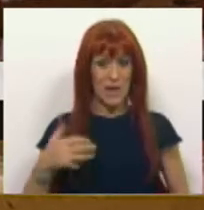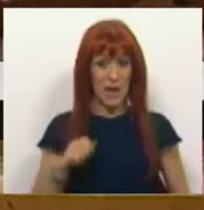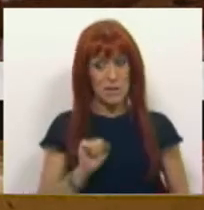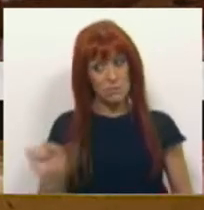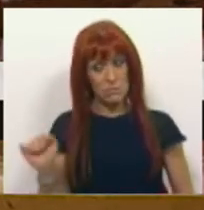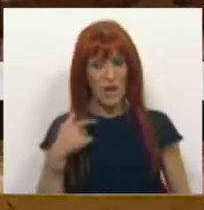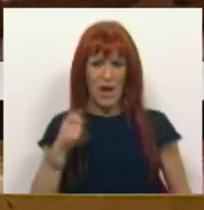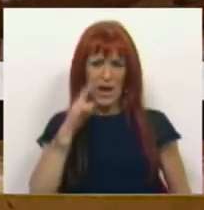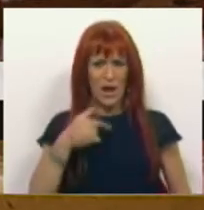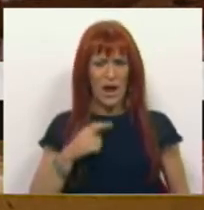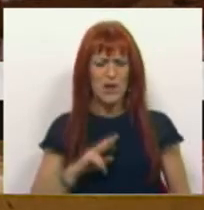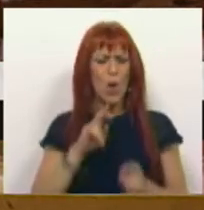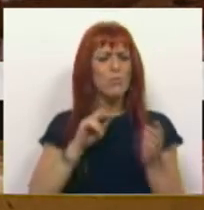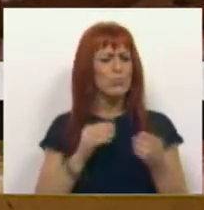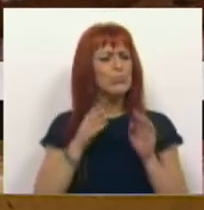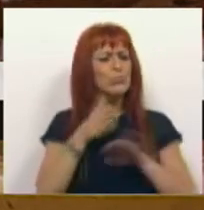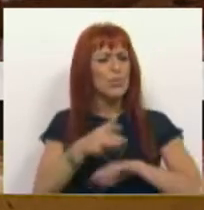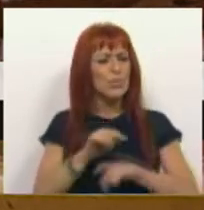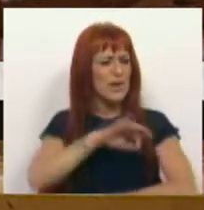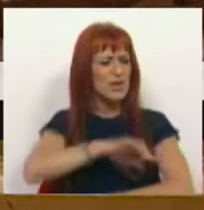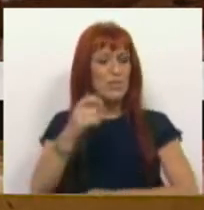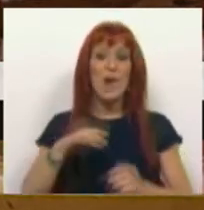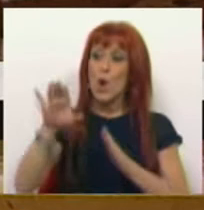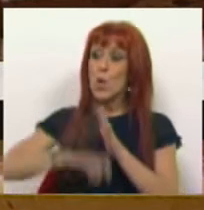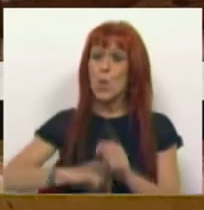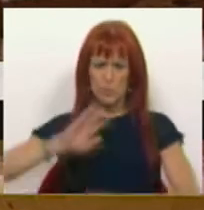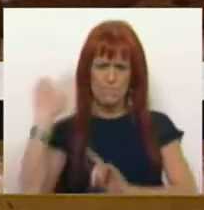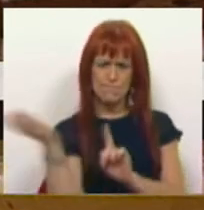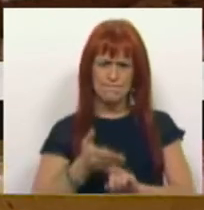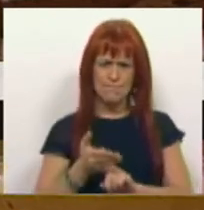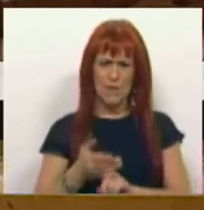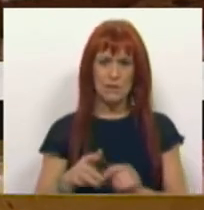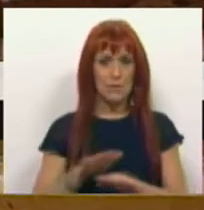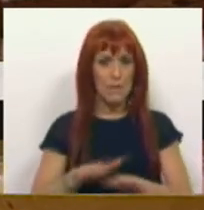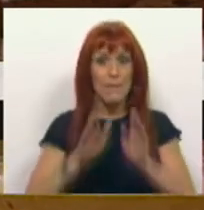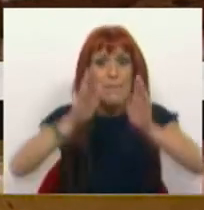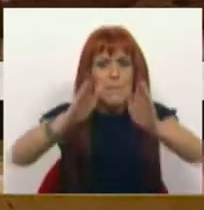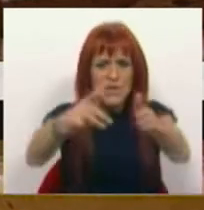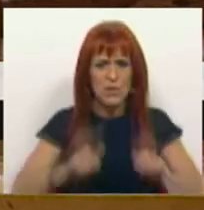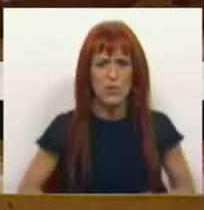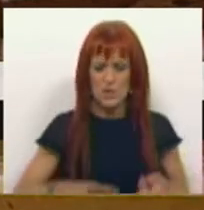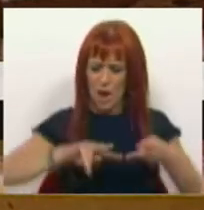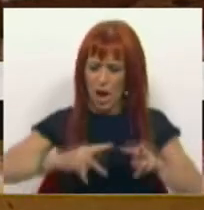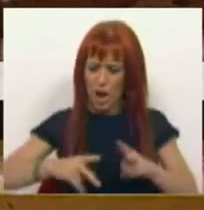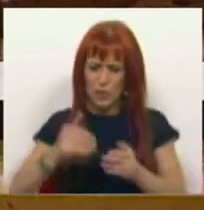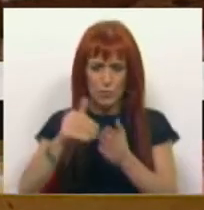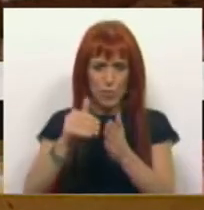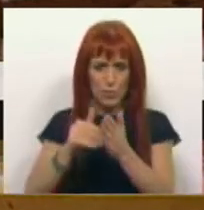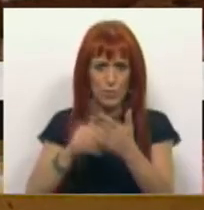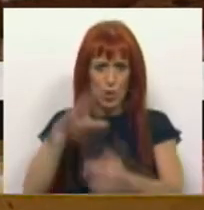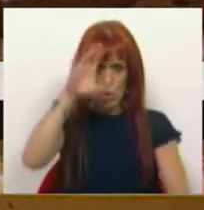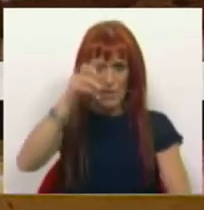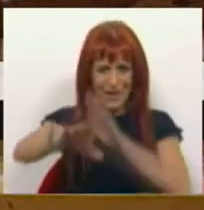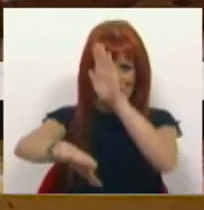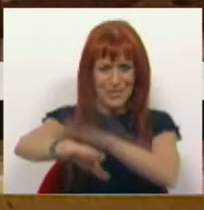CDS, quem queira aceder à pensão passou a ter condições punitivas que têm de acabar. As alterações introduzidas pelo Governo